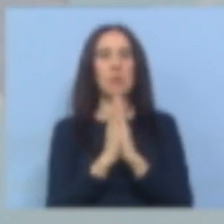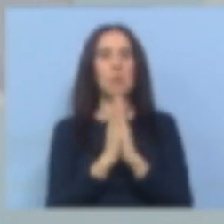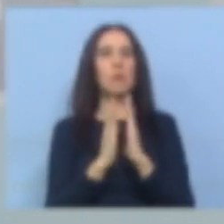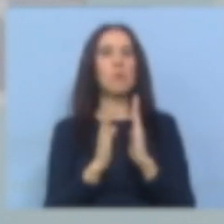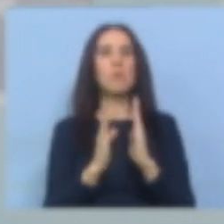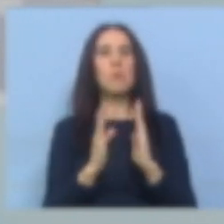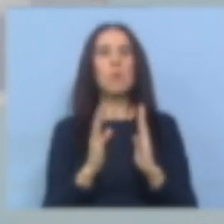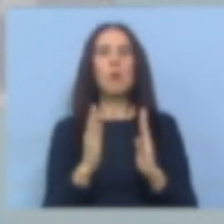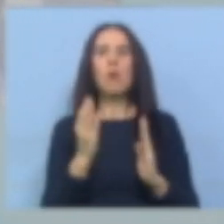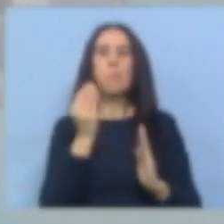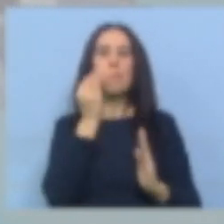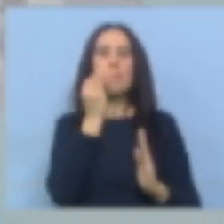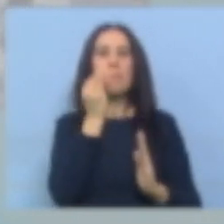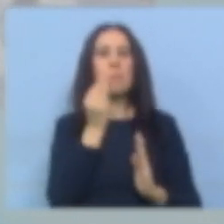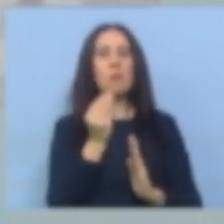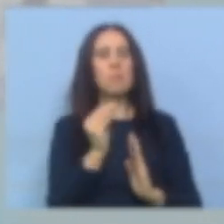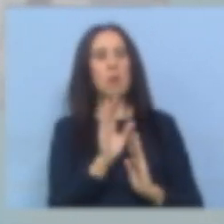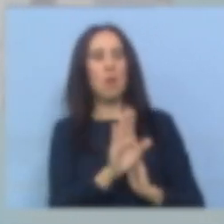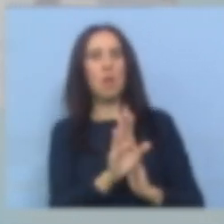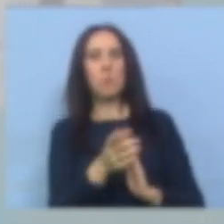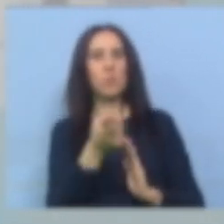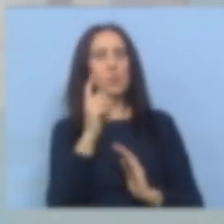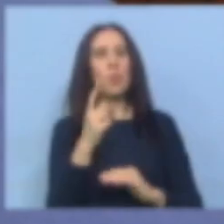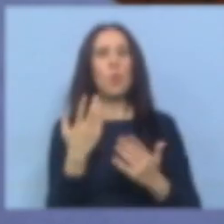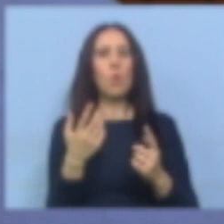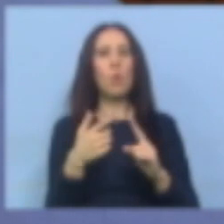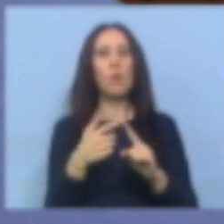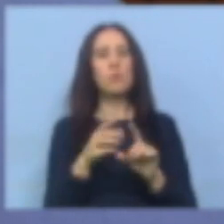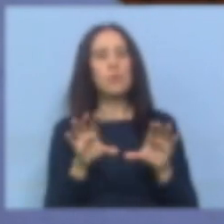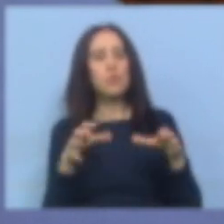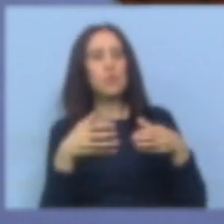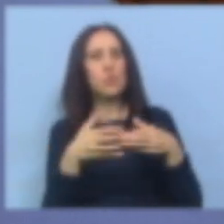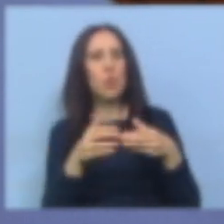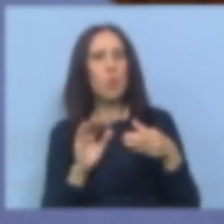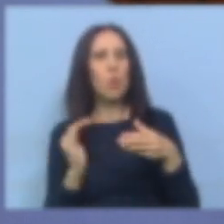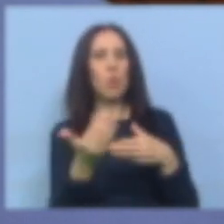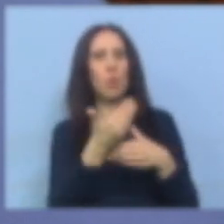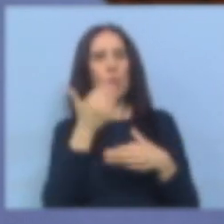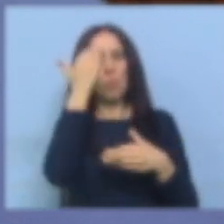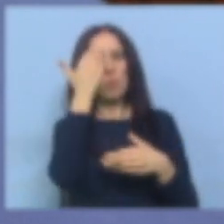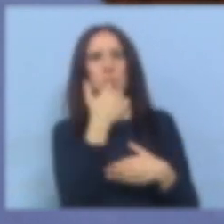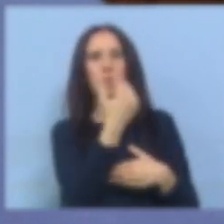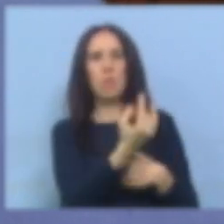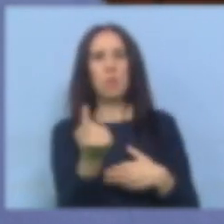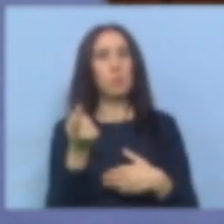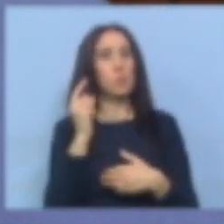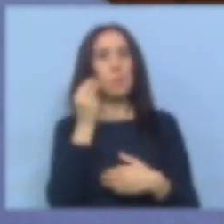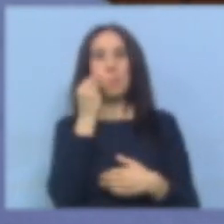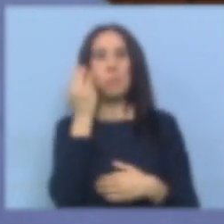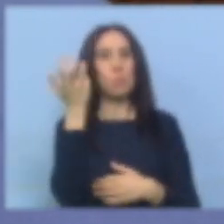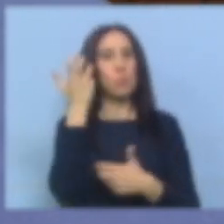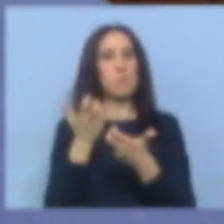não é algo residual ou que gravita em círculos fechados da consciência de cada um, mas que marca a